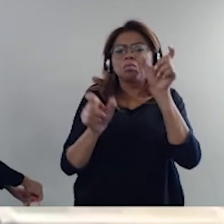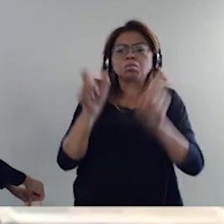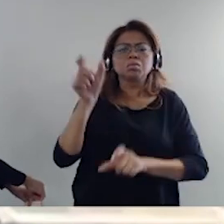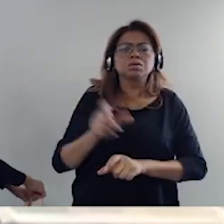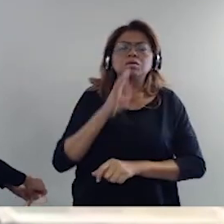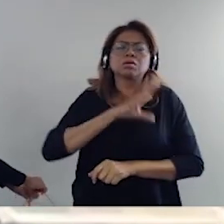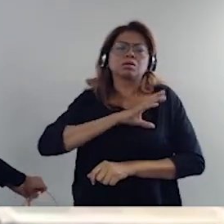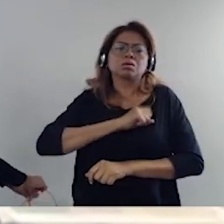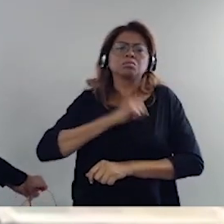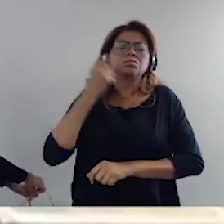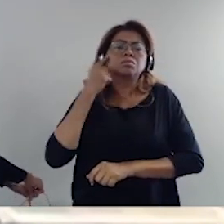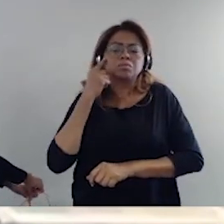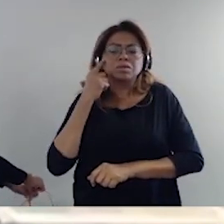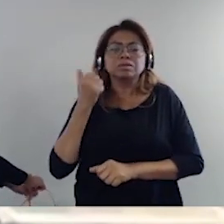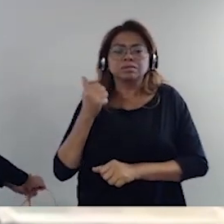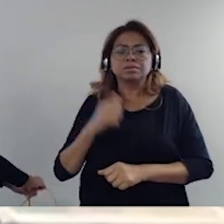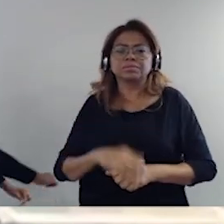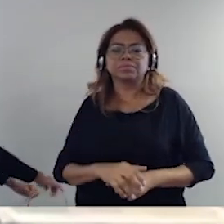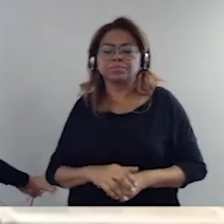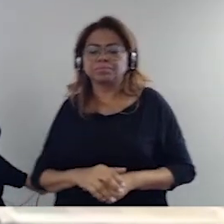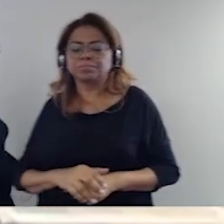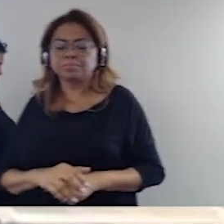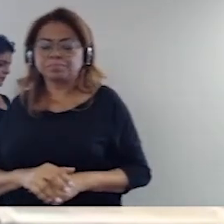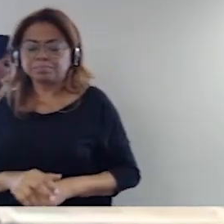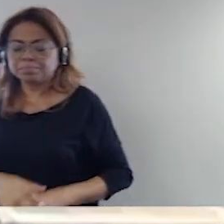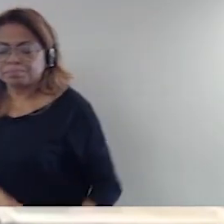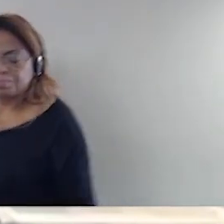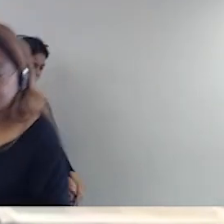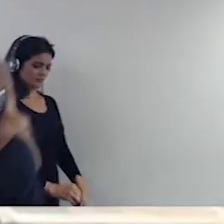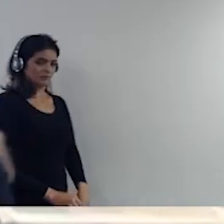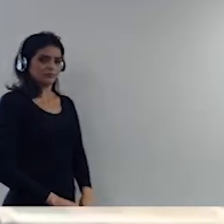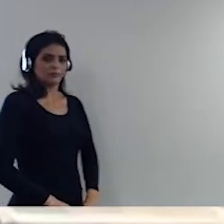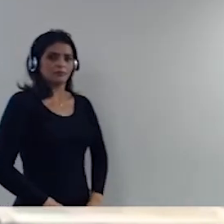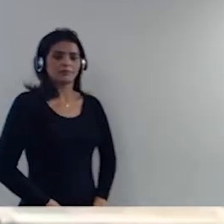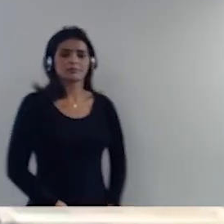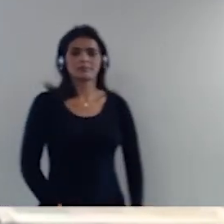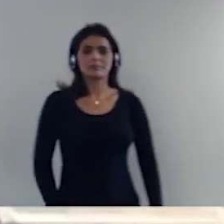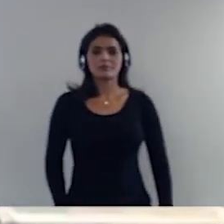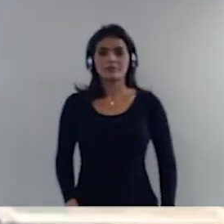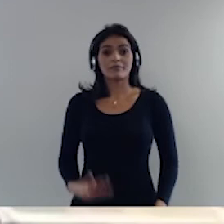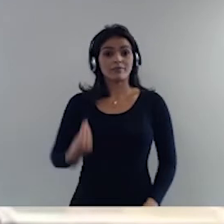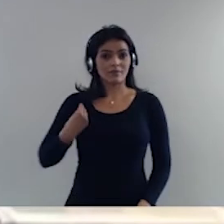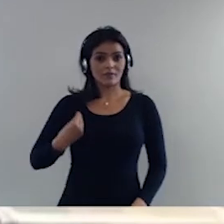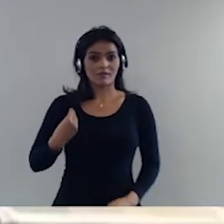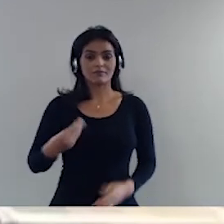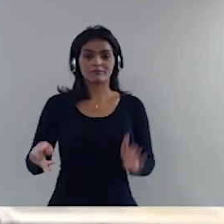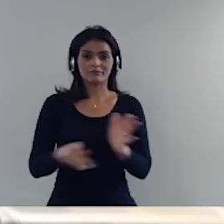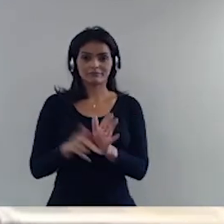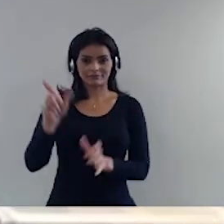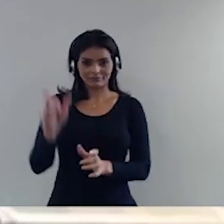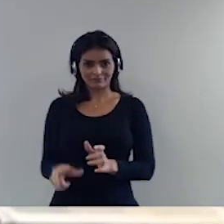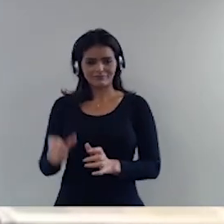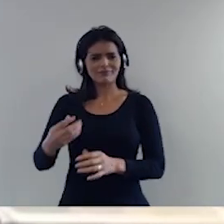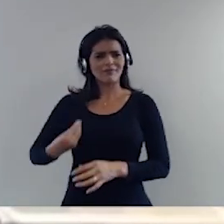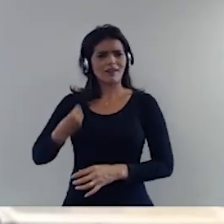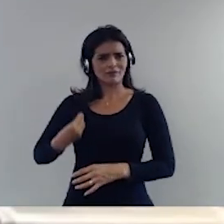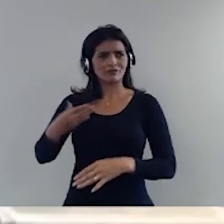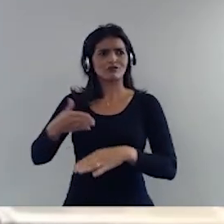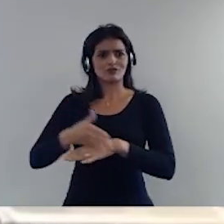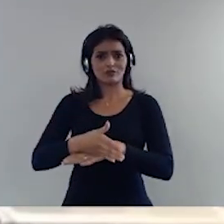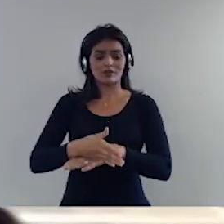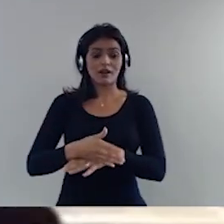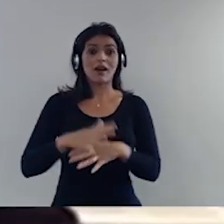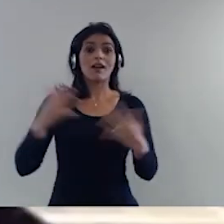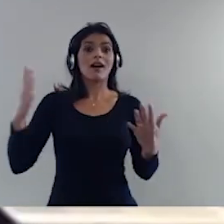gosta de pensar o Brasil e o mundo e ter uma participação intelectual ativa. Eis